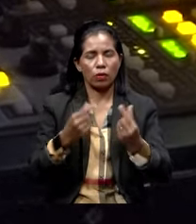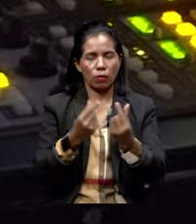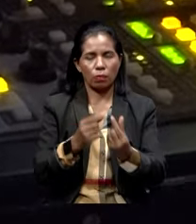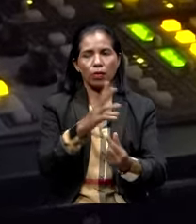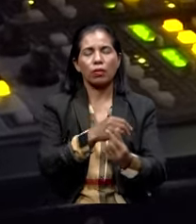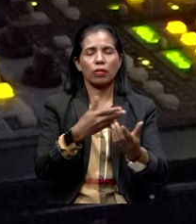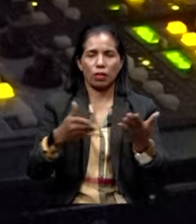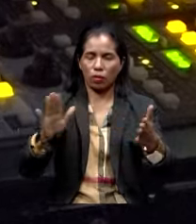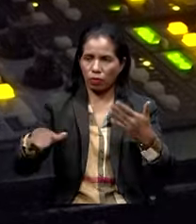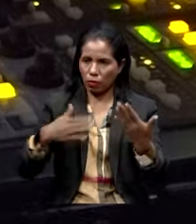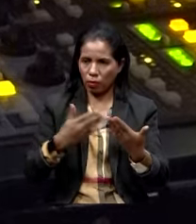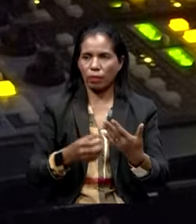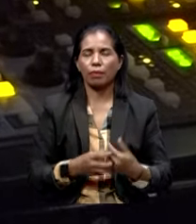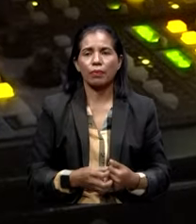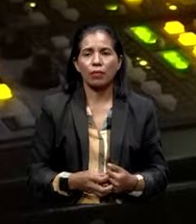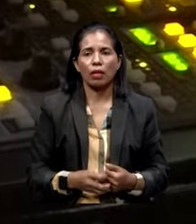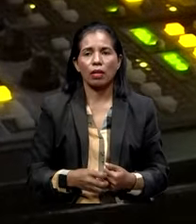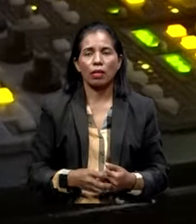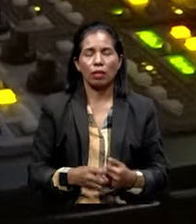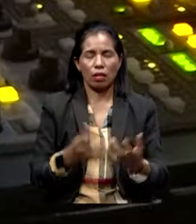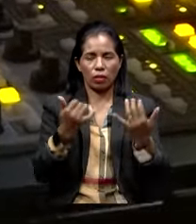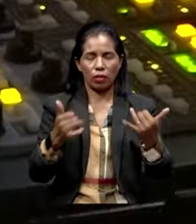equipamentos. Agora, liga a